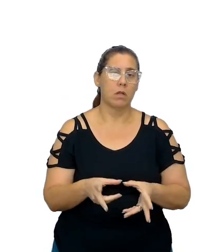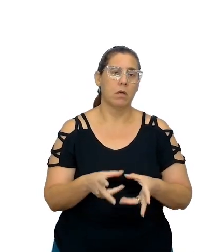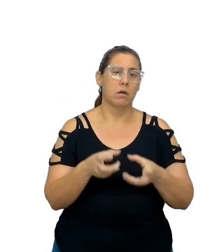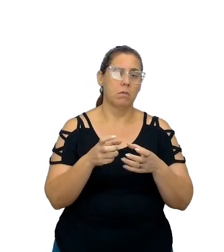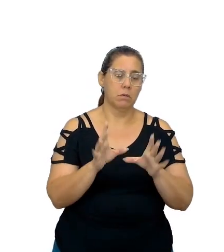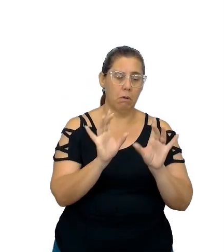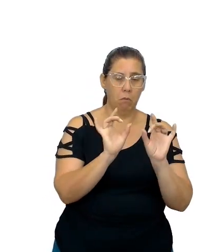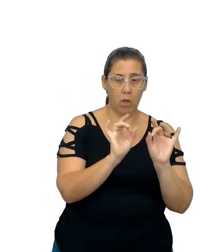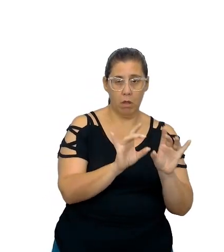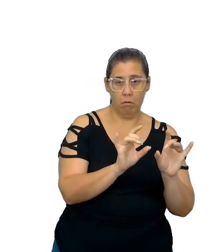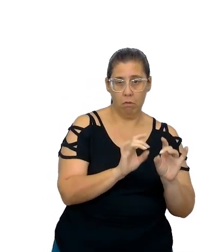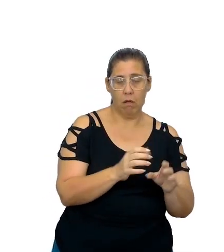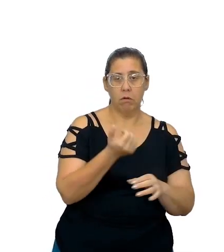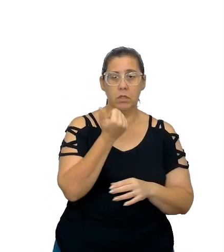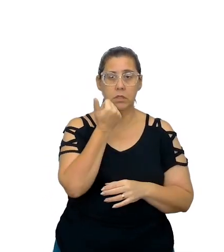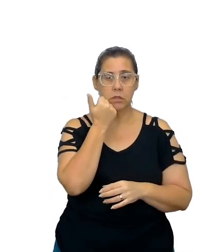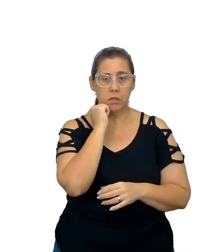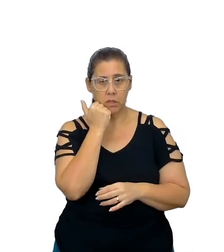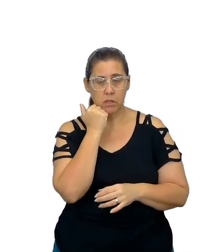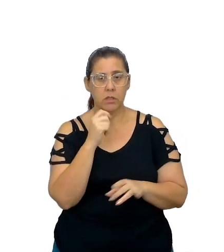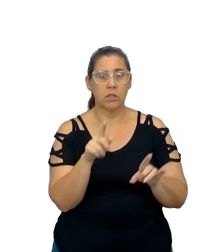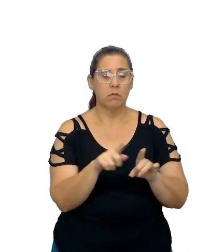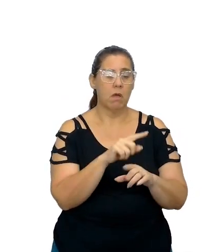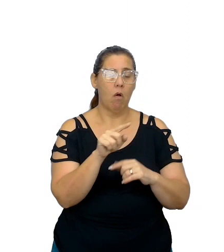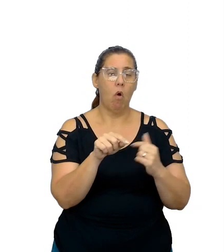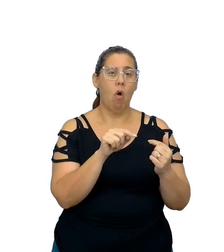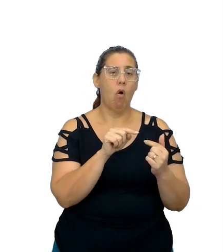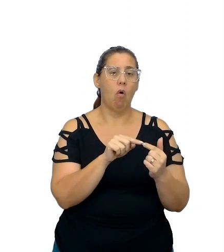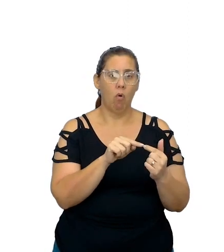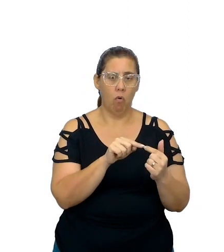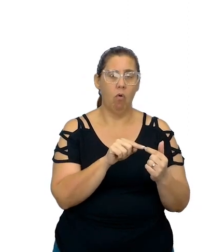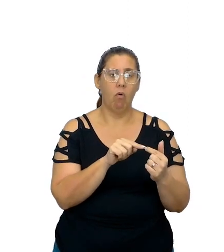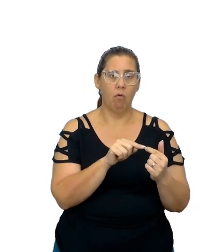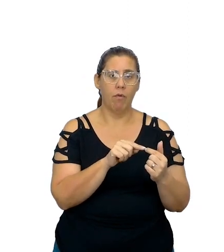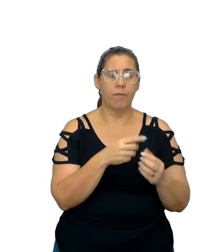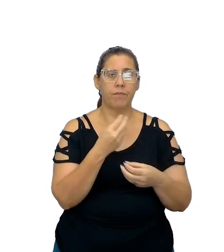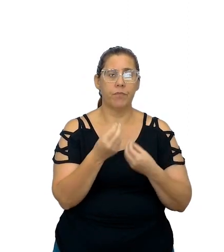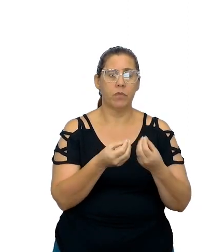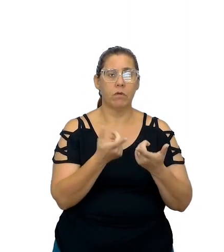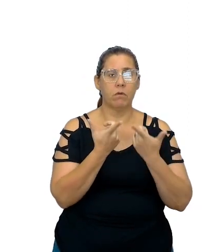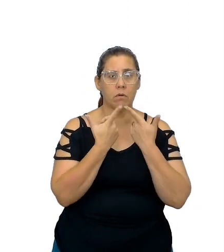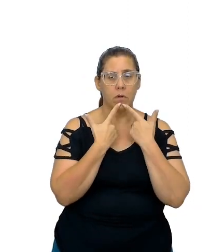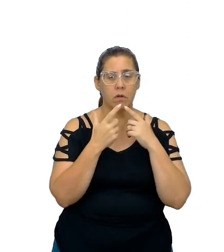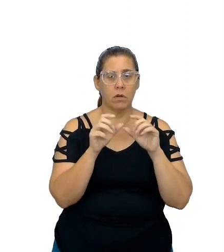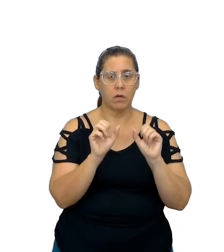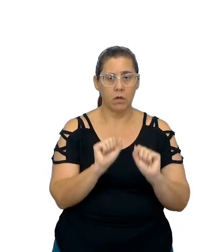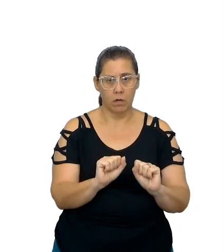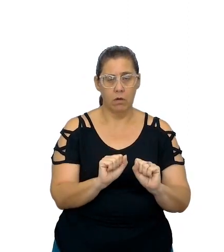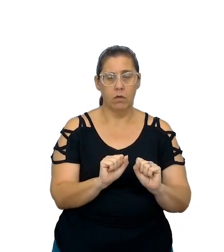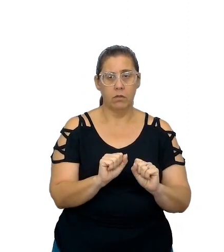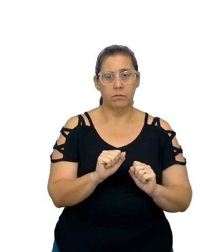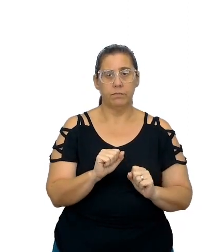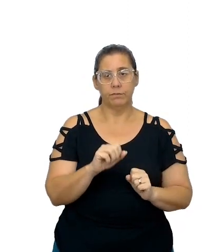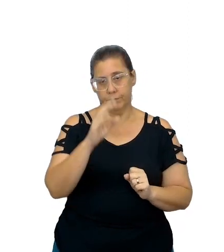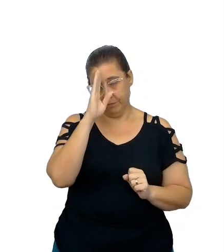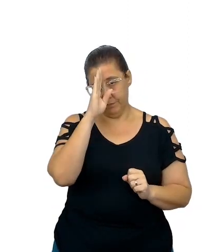mais técnica, mais científica, mais objetiva, tá? Com uma linguagem dominante,